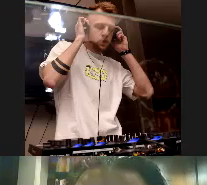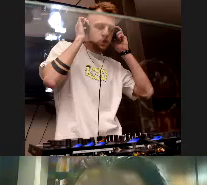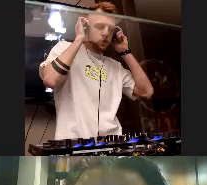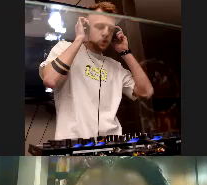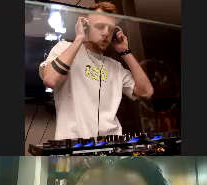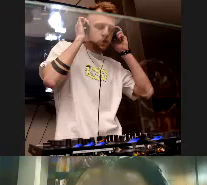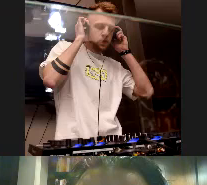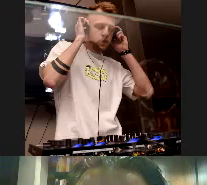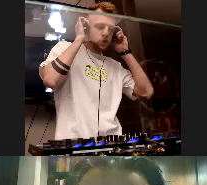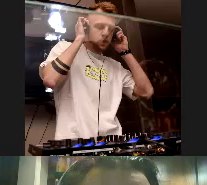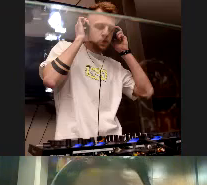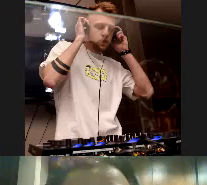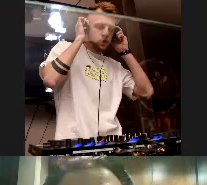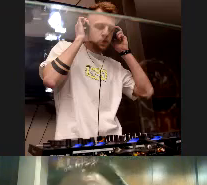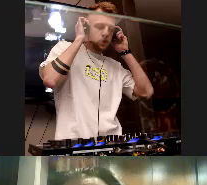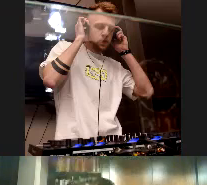Pode escrever lá.